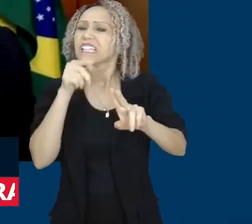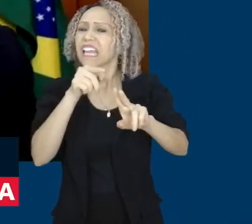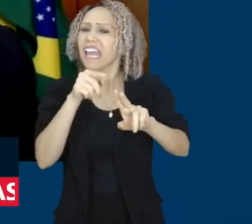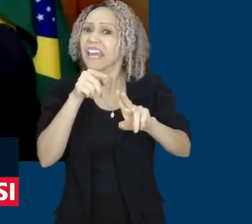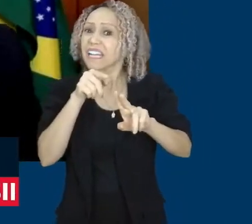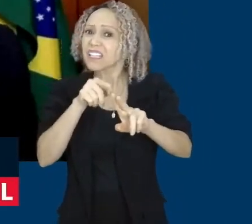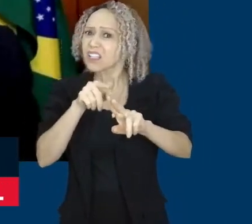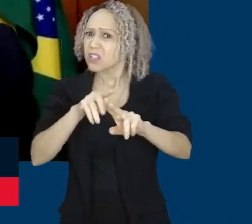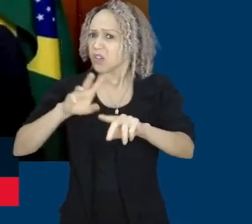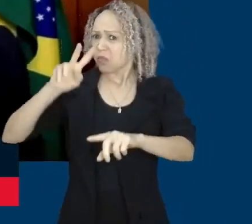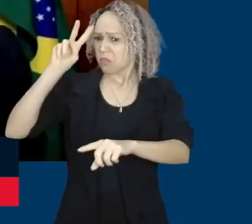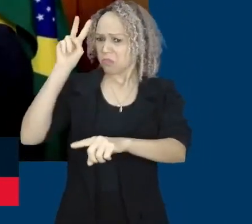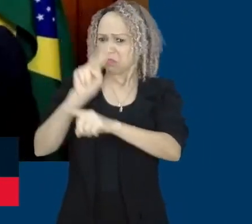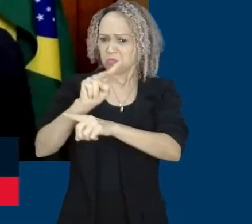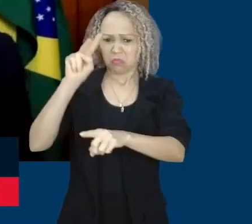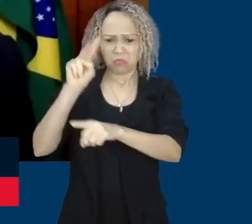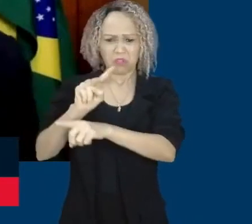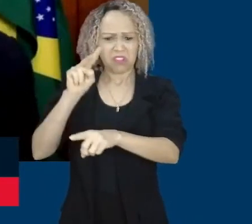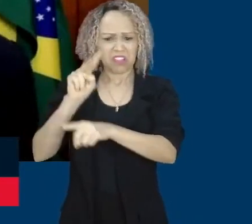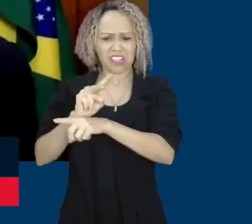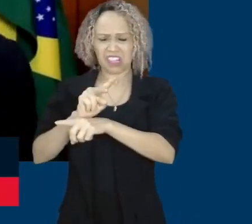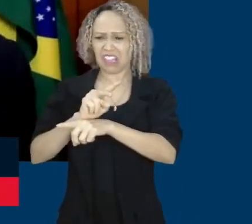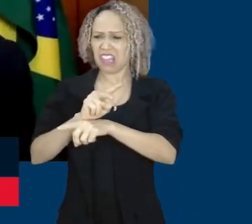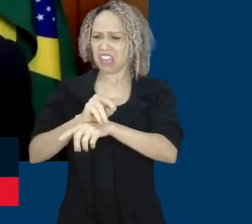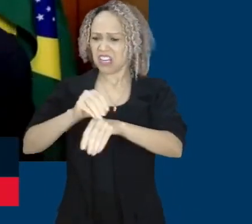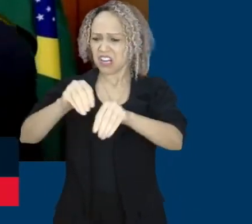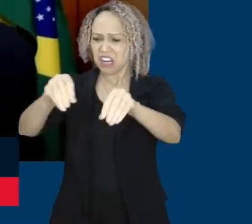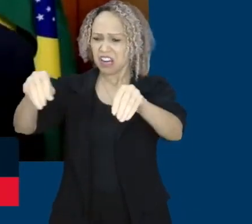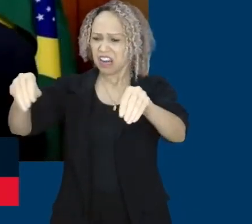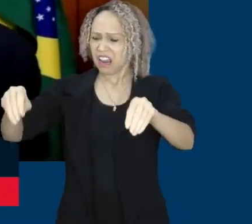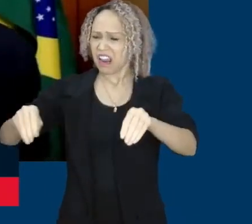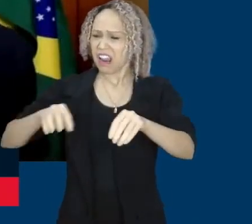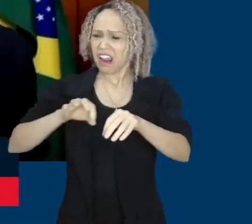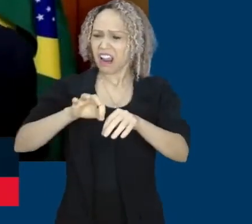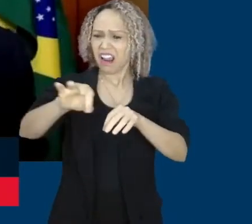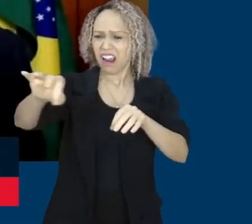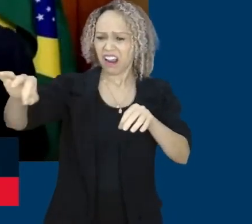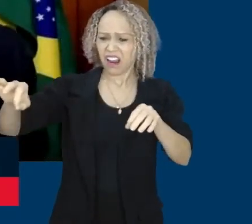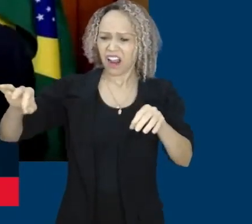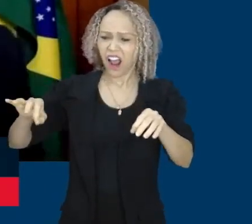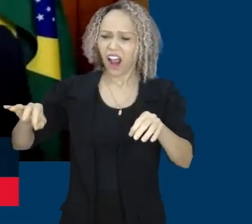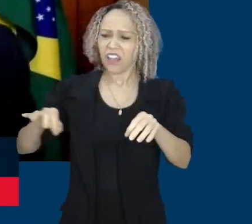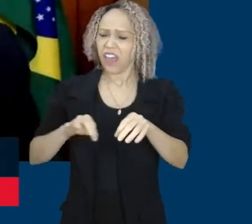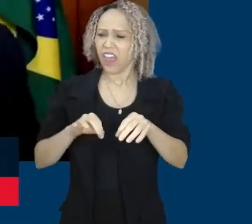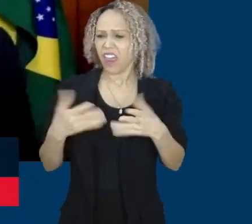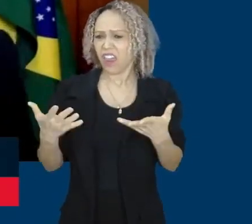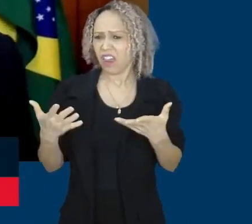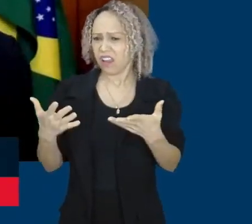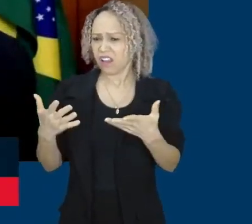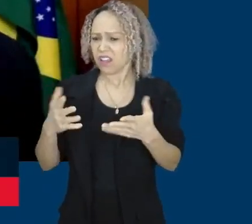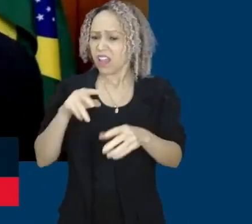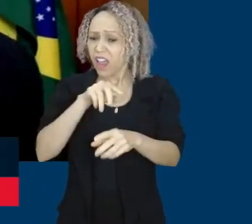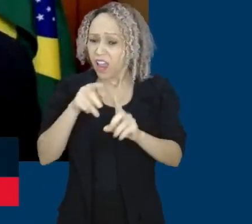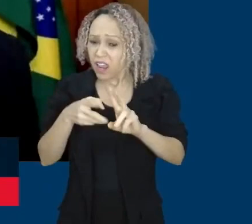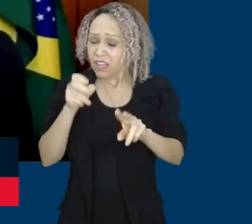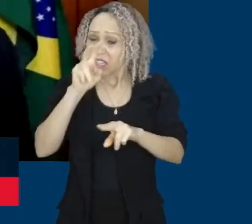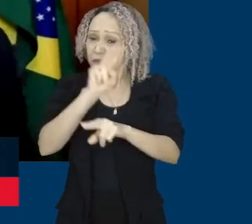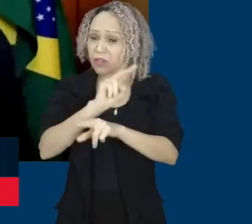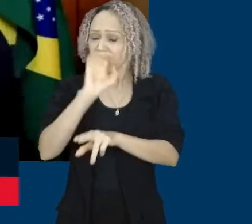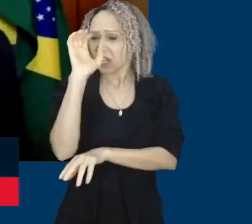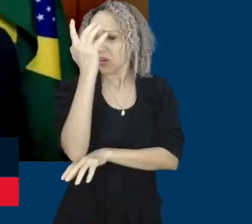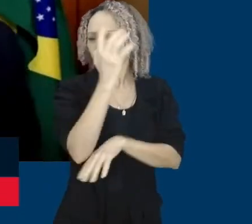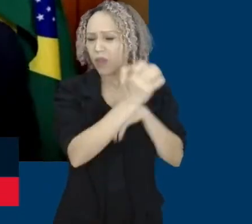que é a grande pátria de todos, que é a proteção do meio ambiente. É possível combinar um grande projeto nacional de